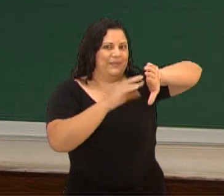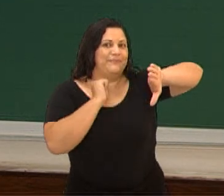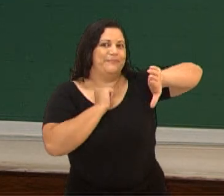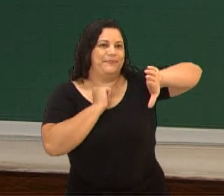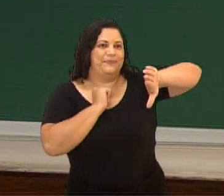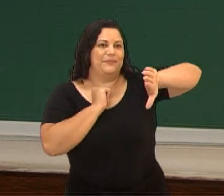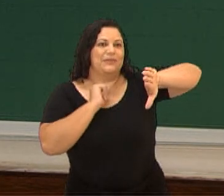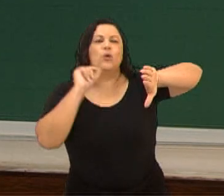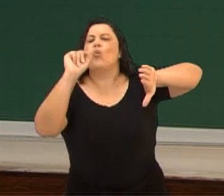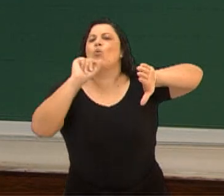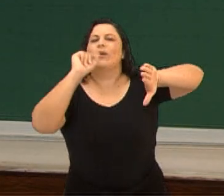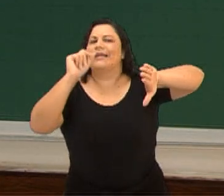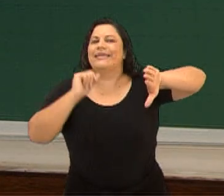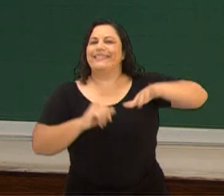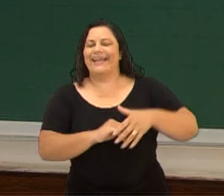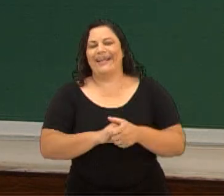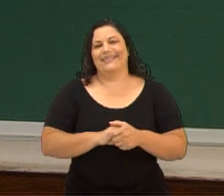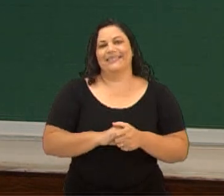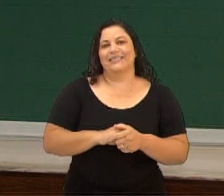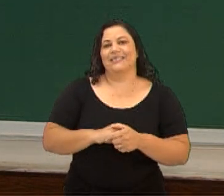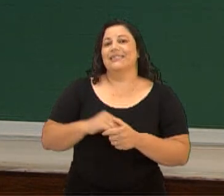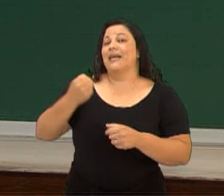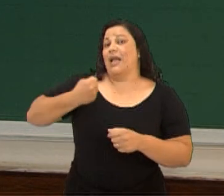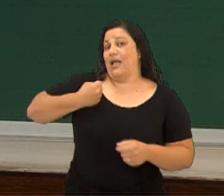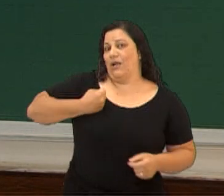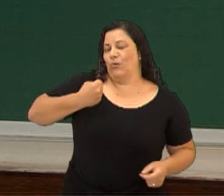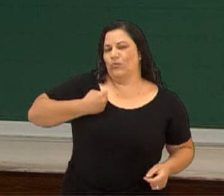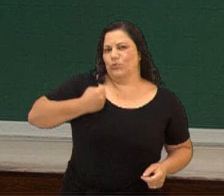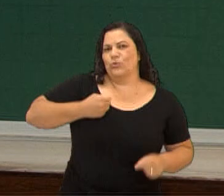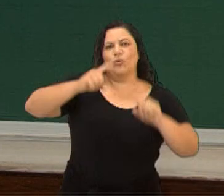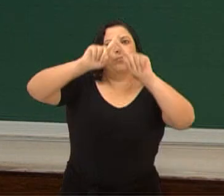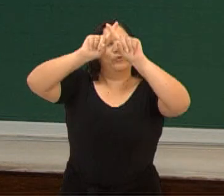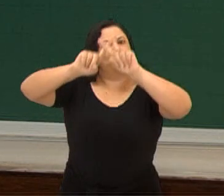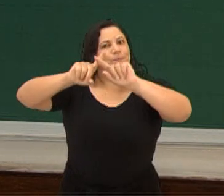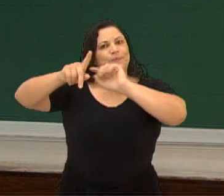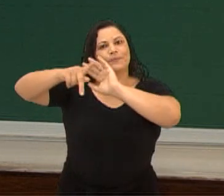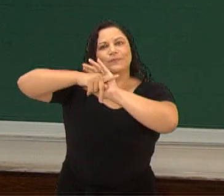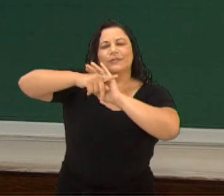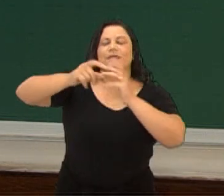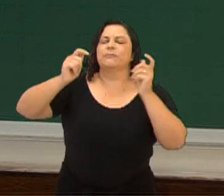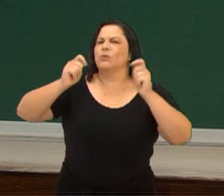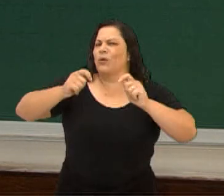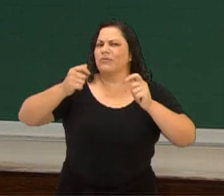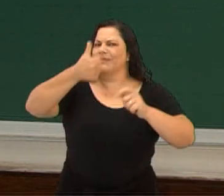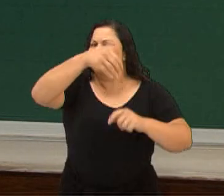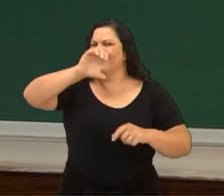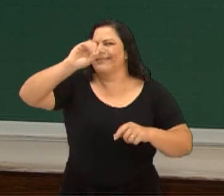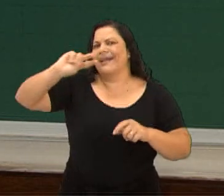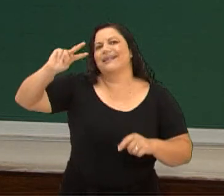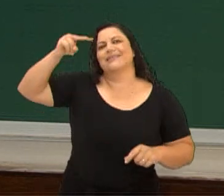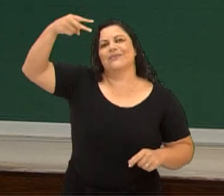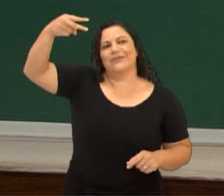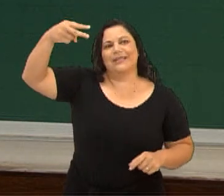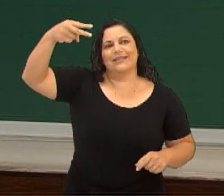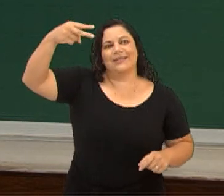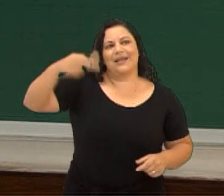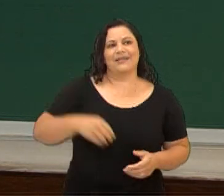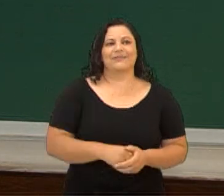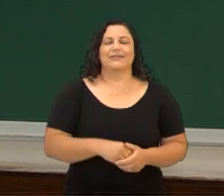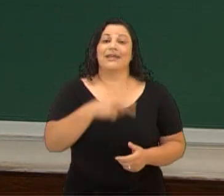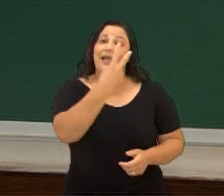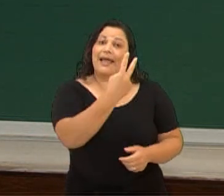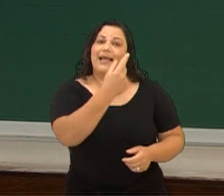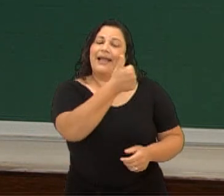que é elevar ao quadrado? É fazer um número vezes ele mesmo. O que é 10 ao quadrado? É